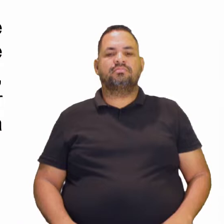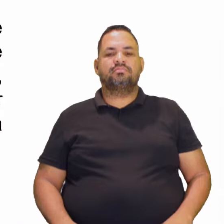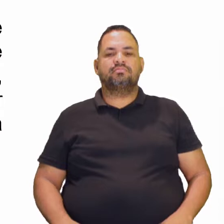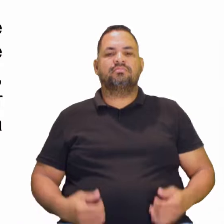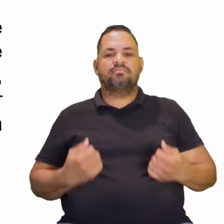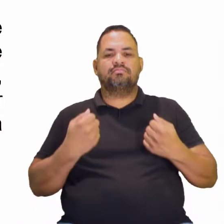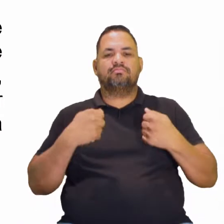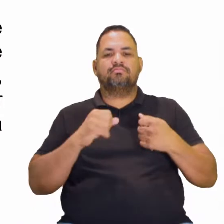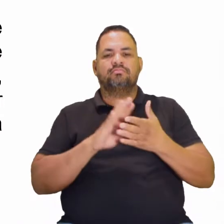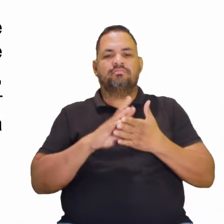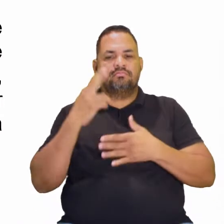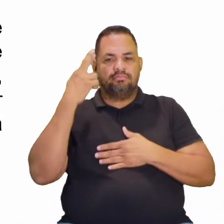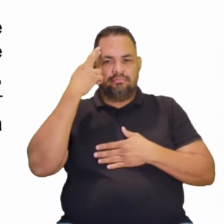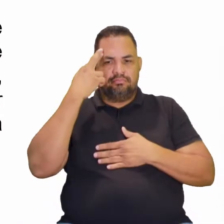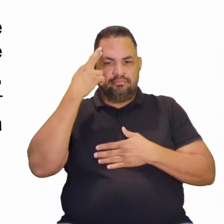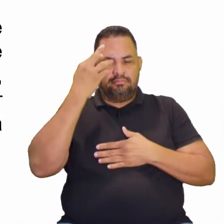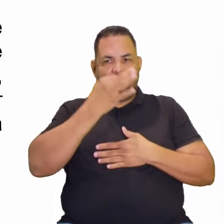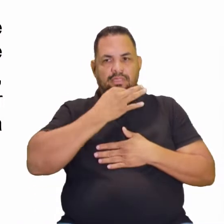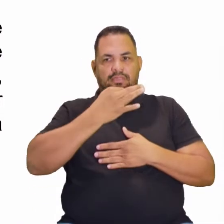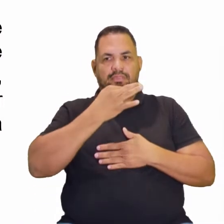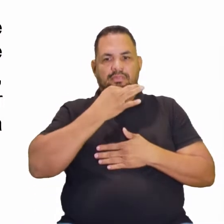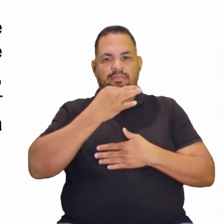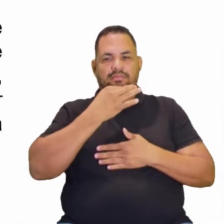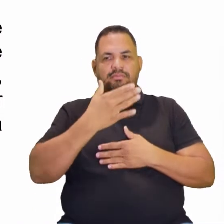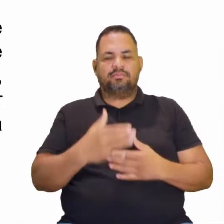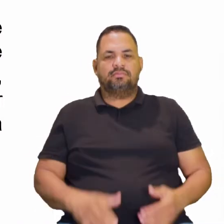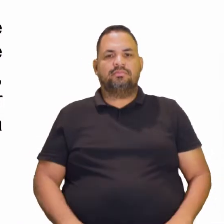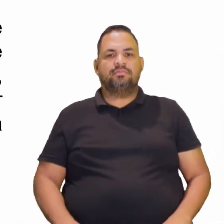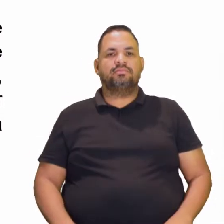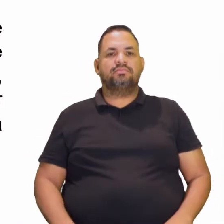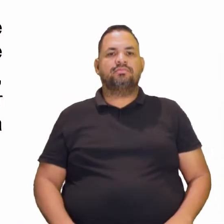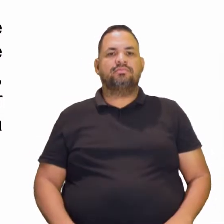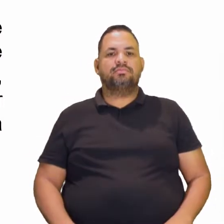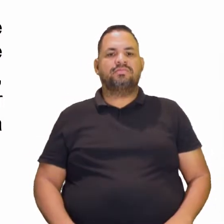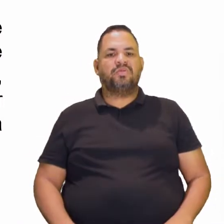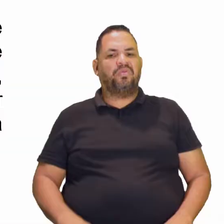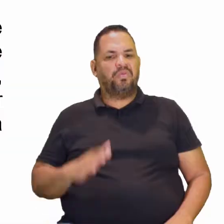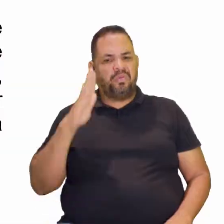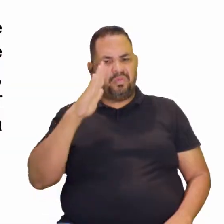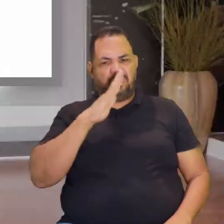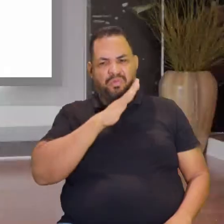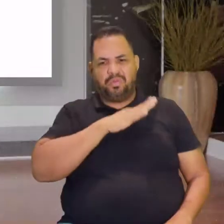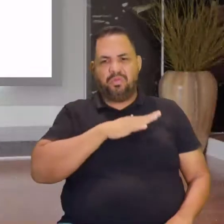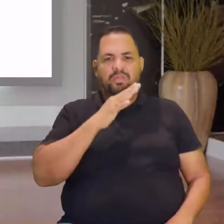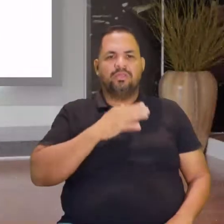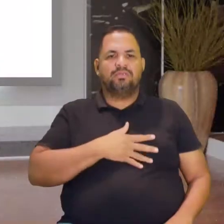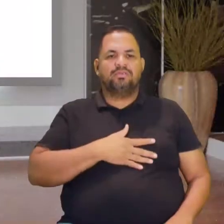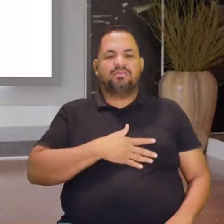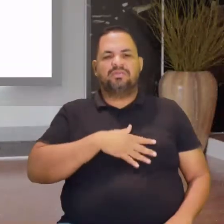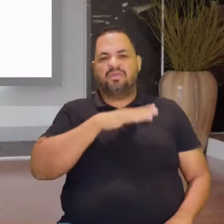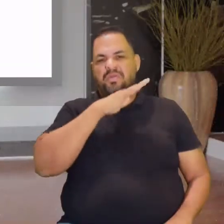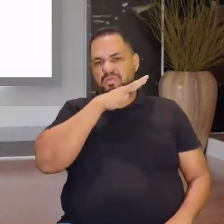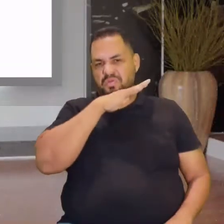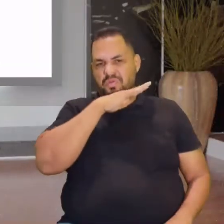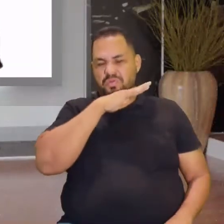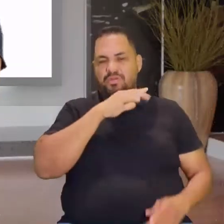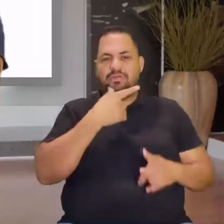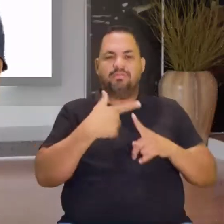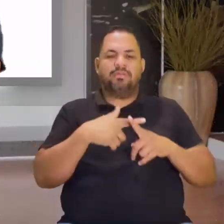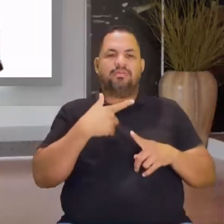podemos refletir que essa crítica, que foi uma crítica negativa, né? Podemos dizer, porque foi contra a artista.